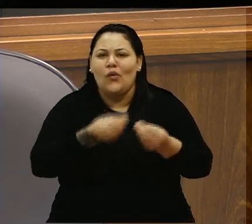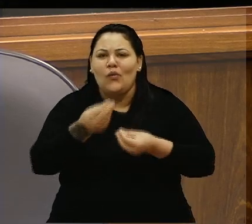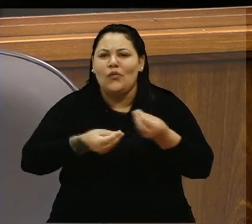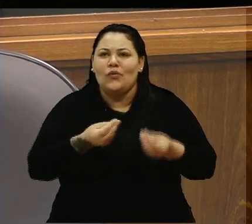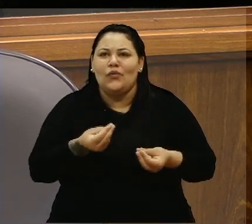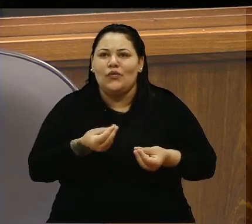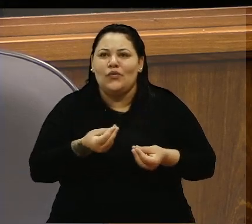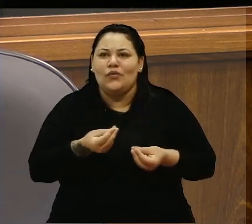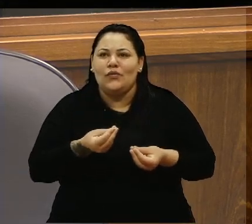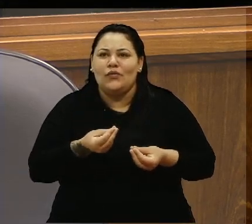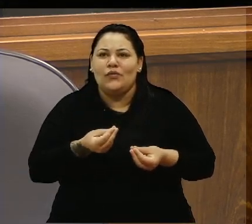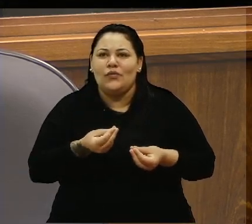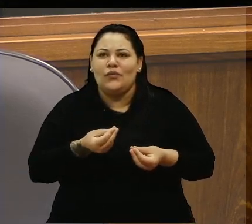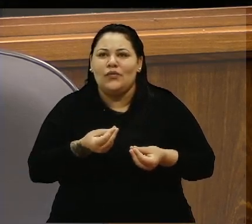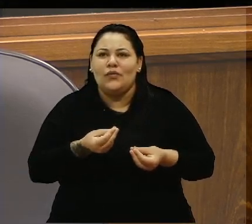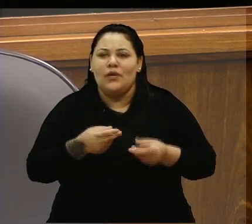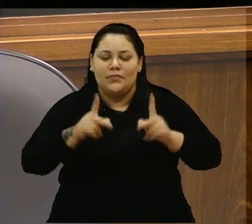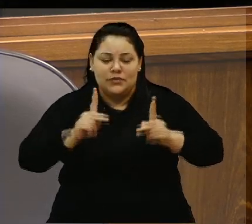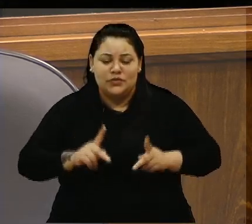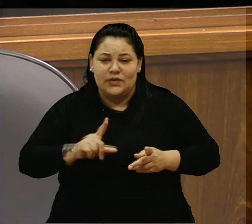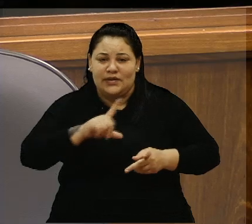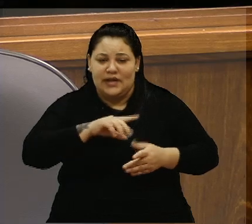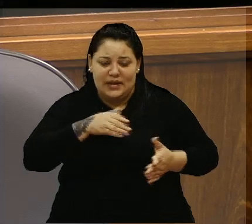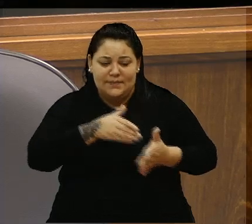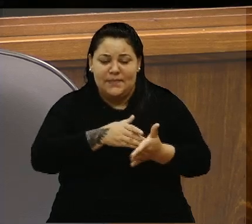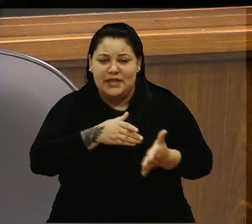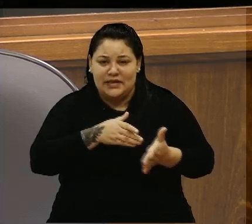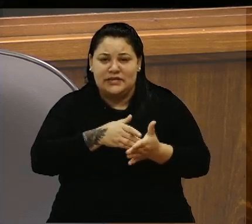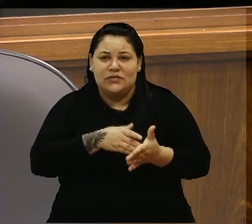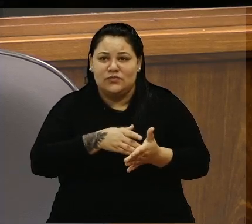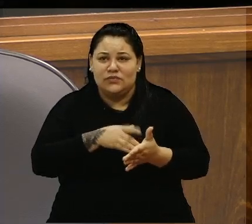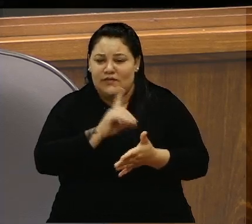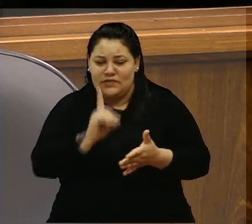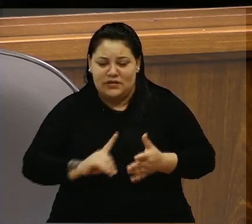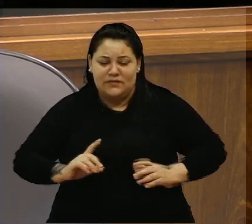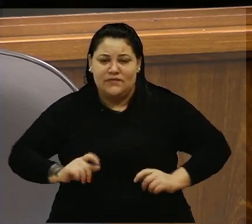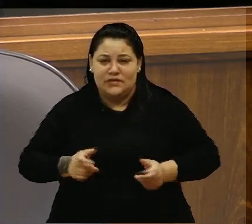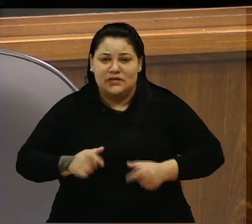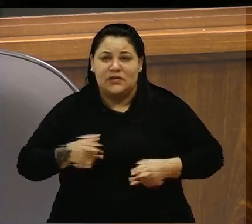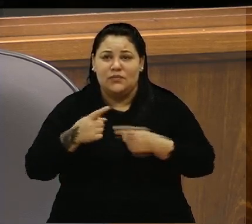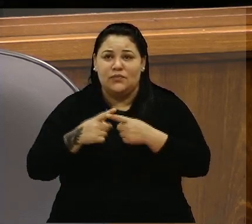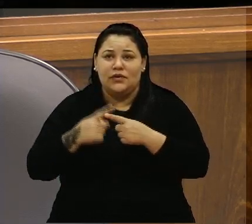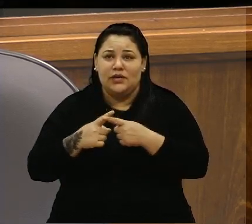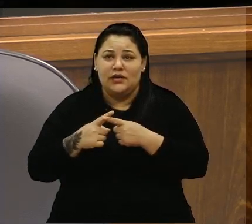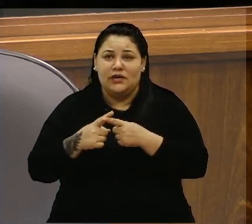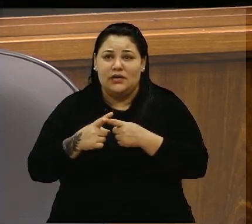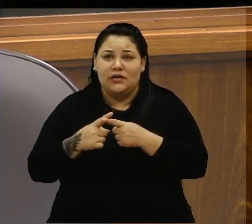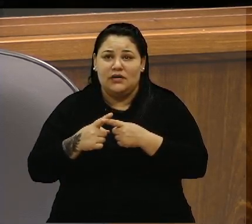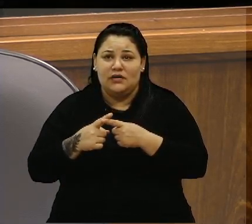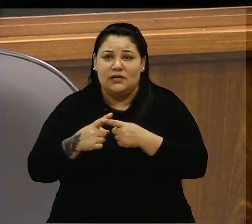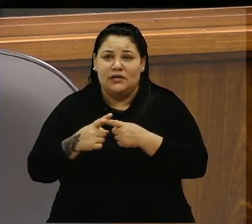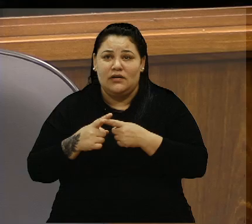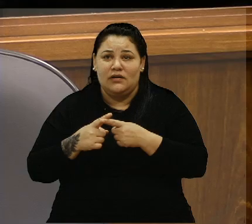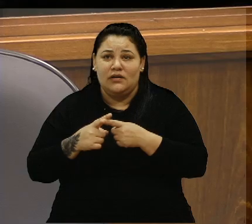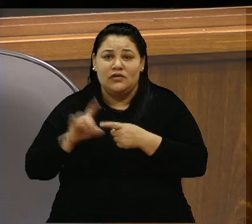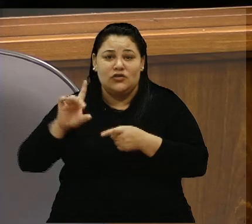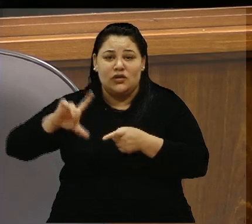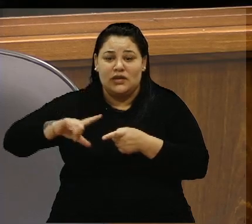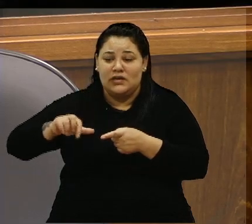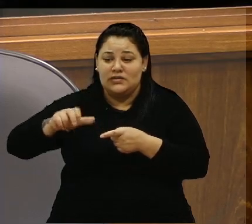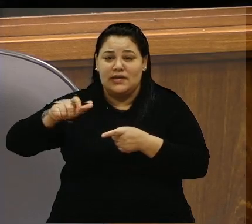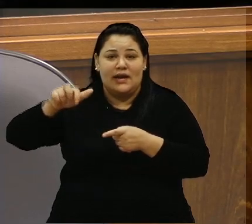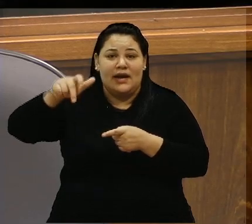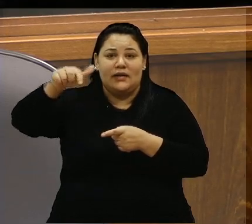pessoas com alguma limitação física entrarem, porque os consultórios são no andar de cima, só tem escada, as